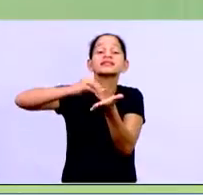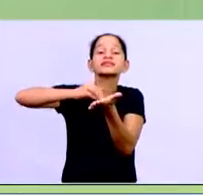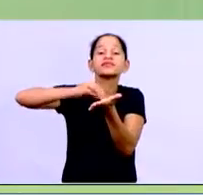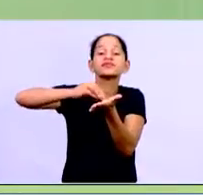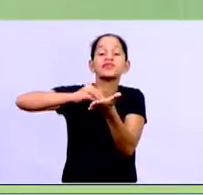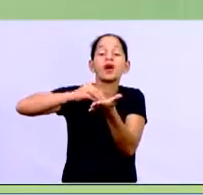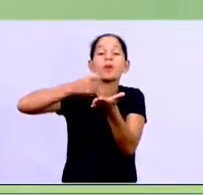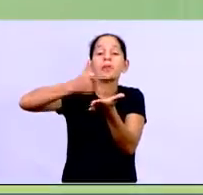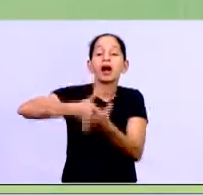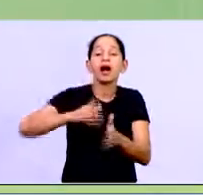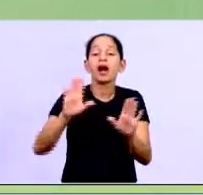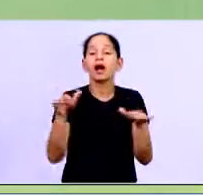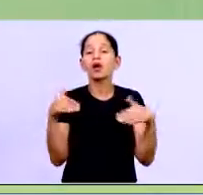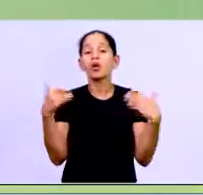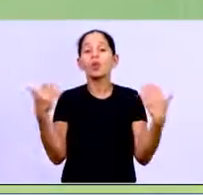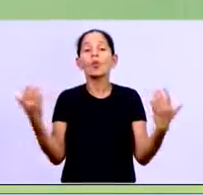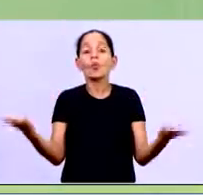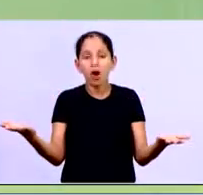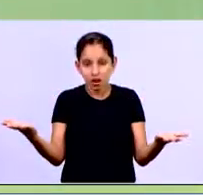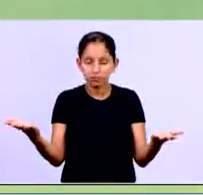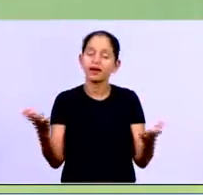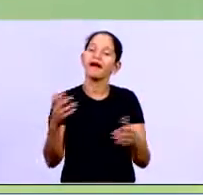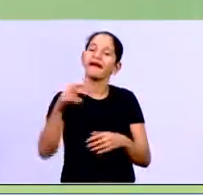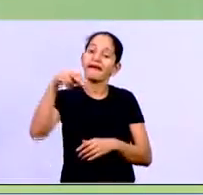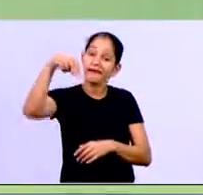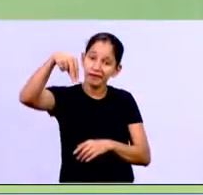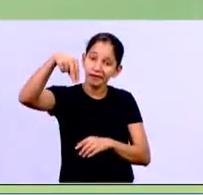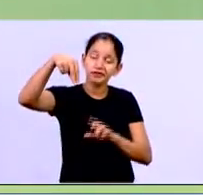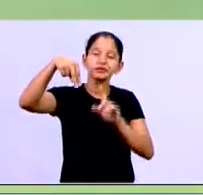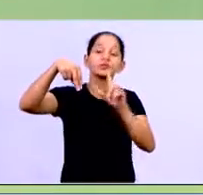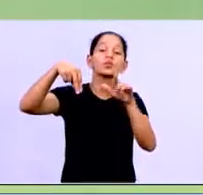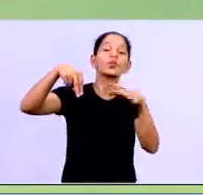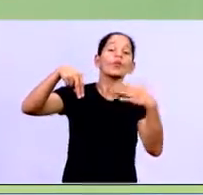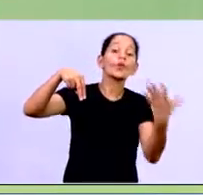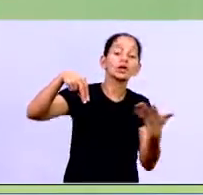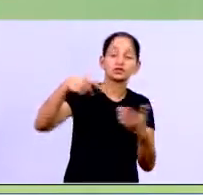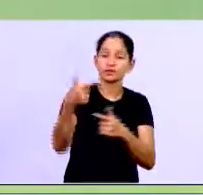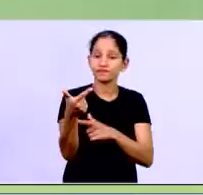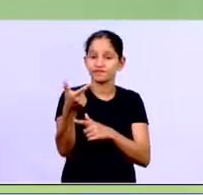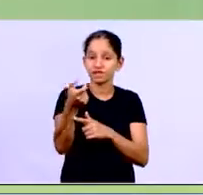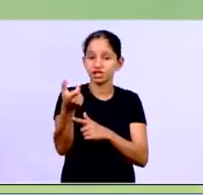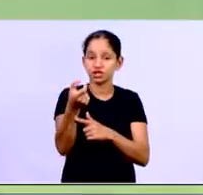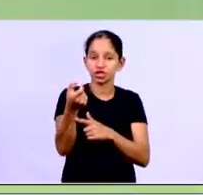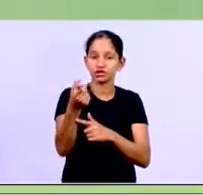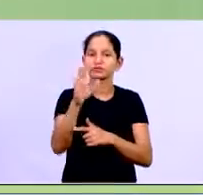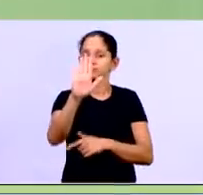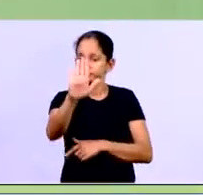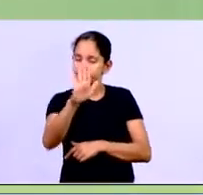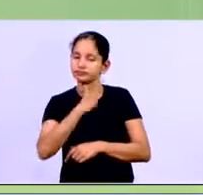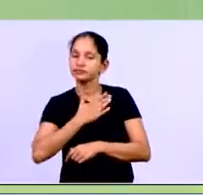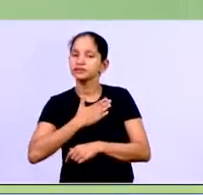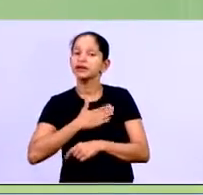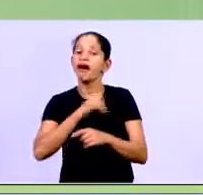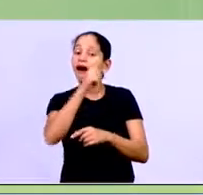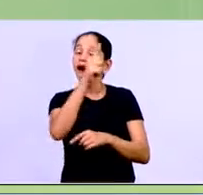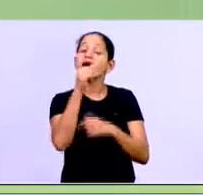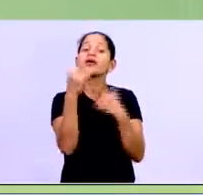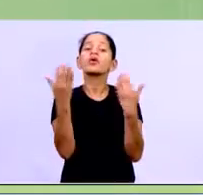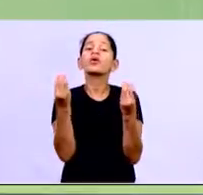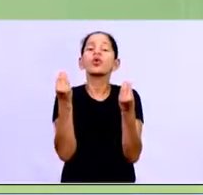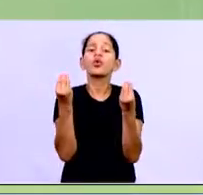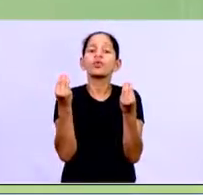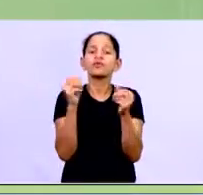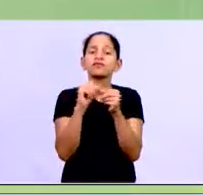da parcela que você determina, ou seja, o N significa, no caso, a 20ª parcela, ok? Como é que é feito